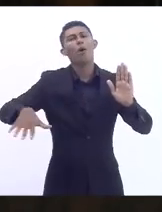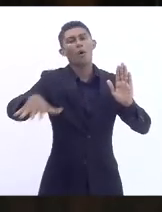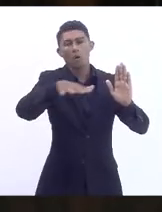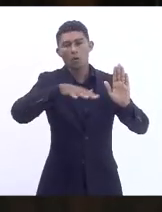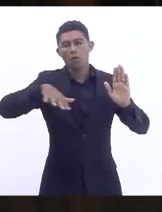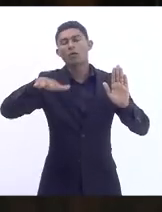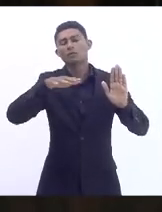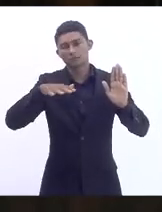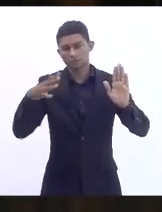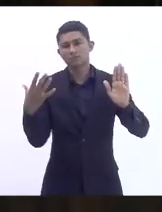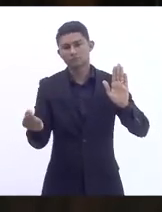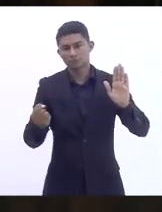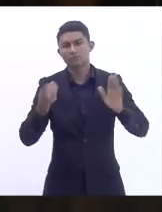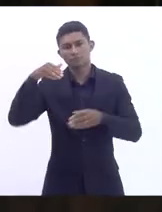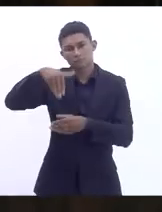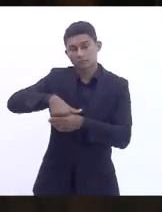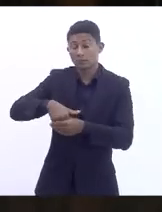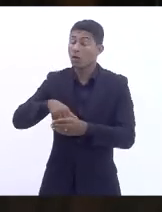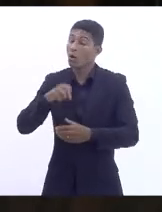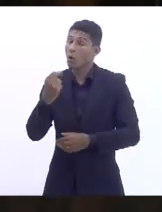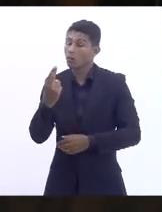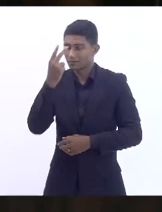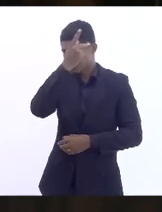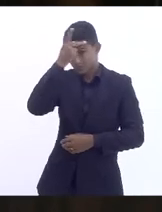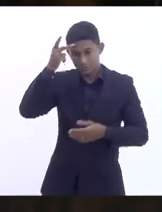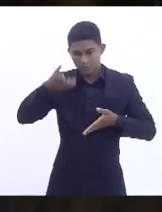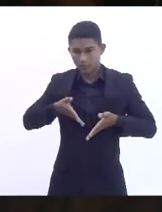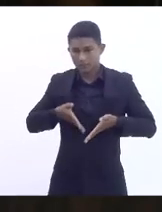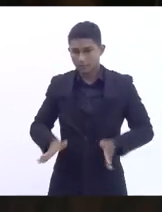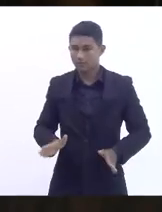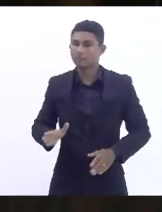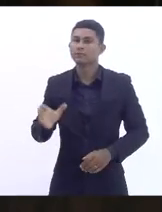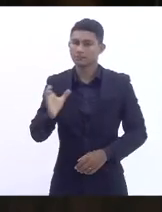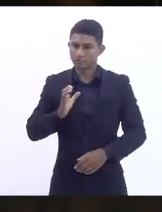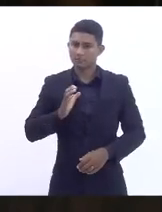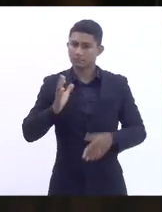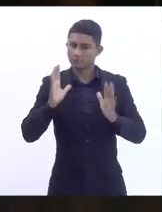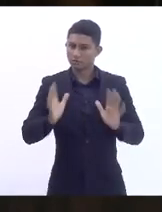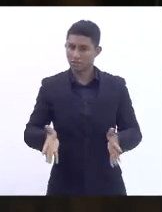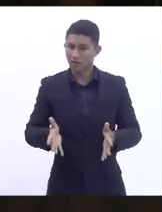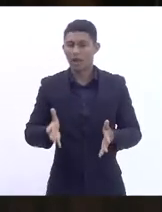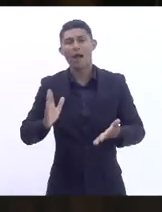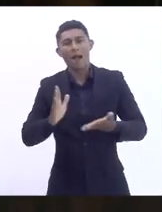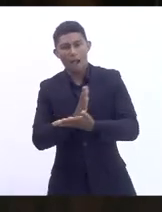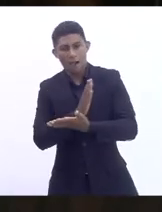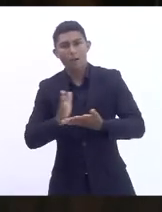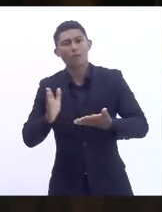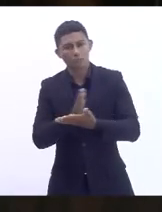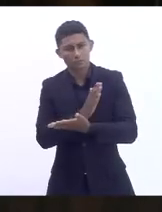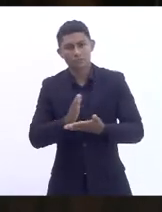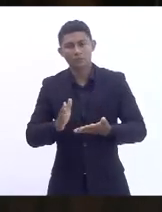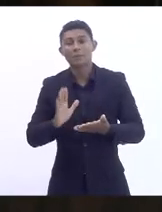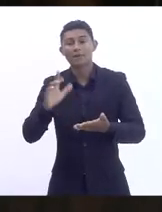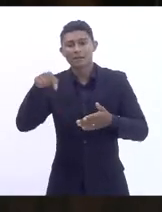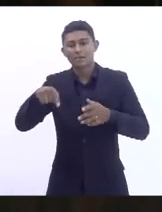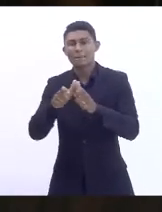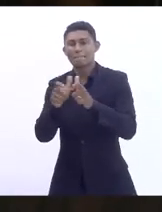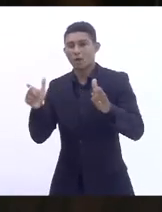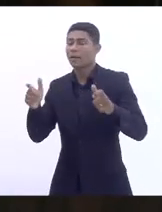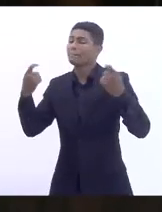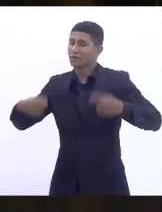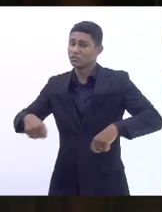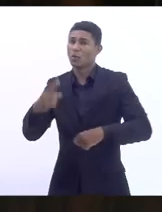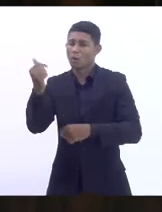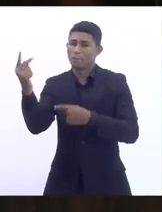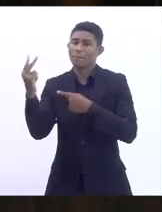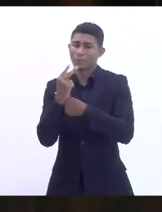ouro, quem não já precisou de um consignadozinho, né, para colocar em dias as suas contas?